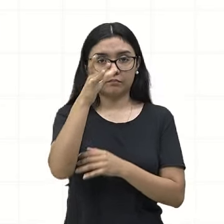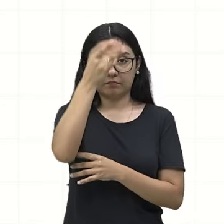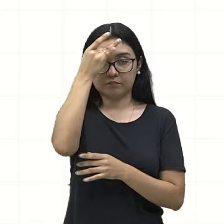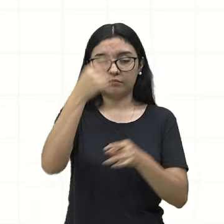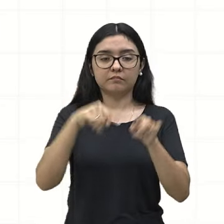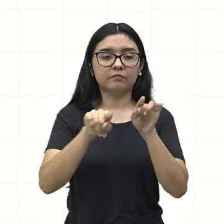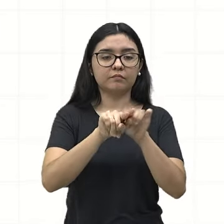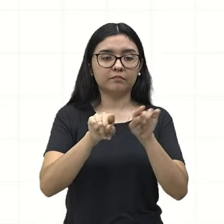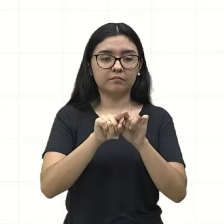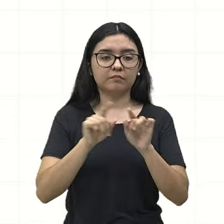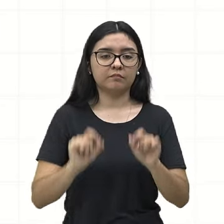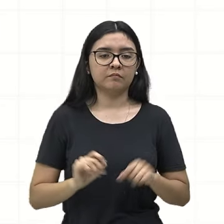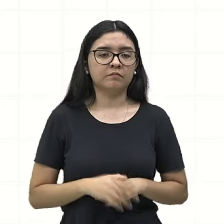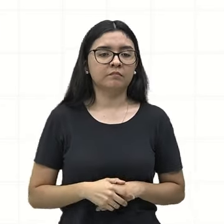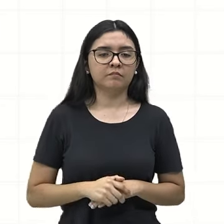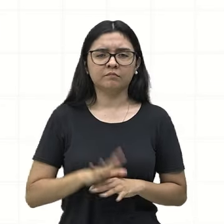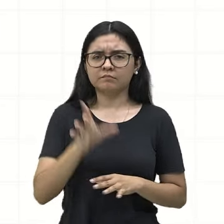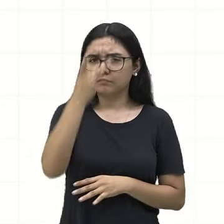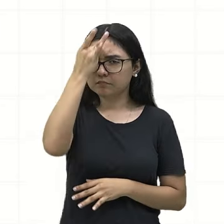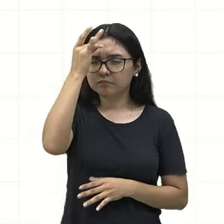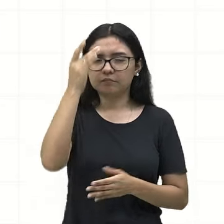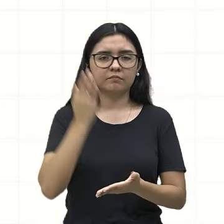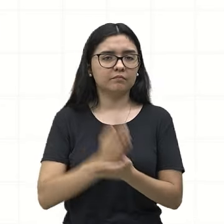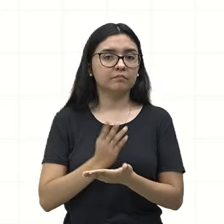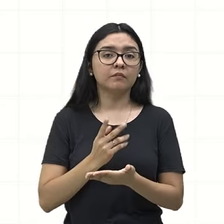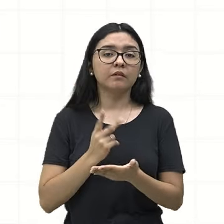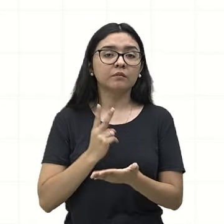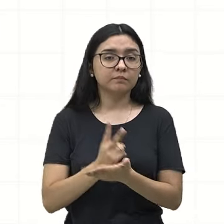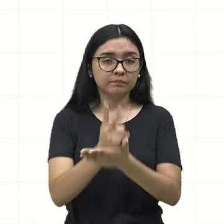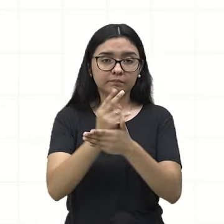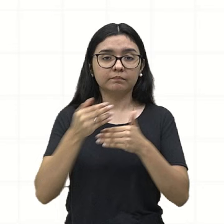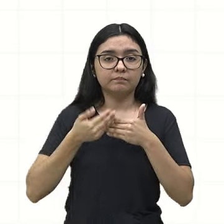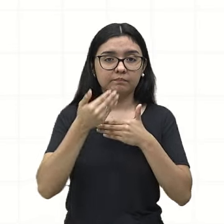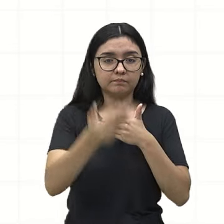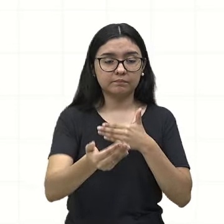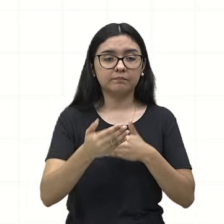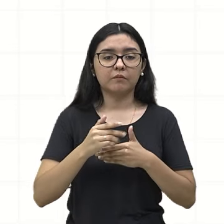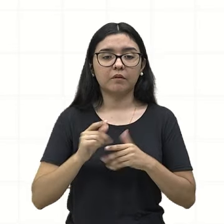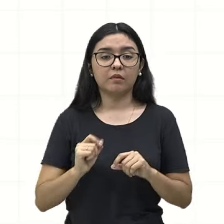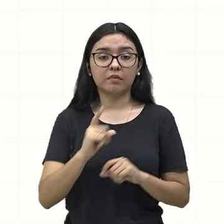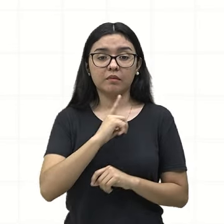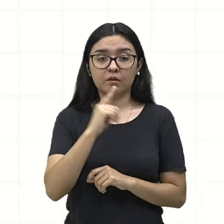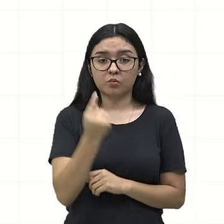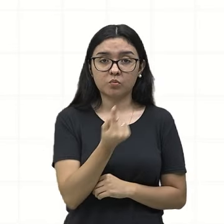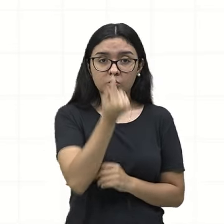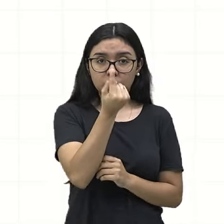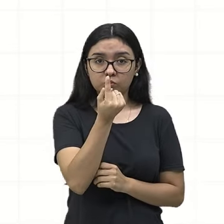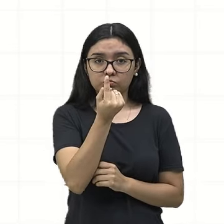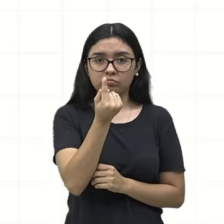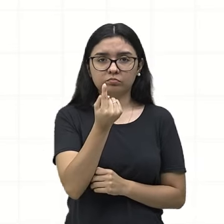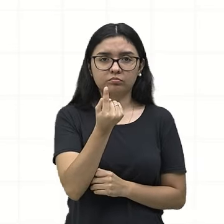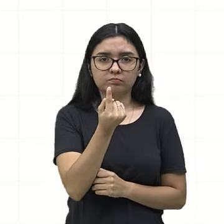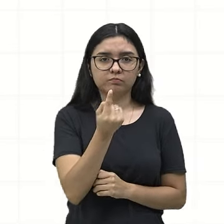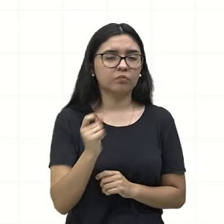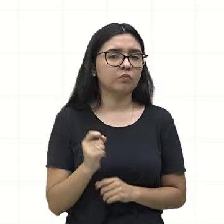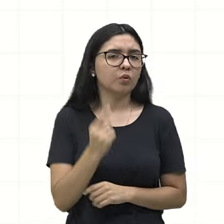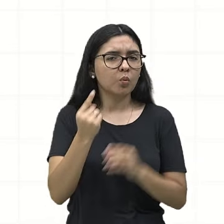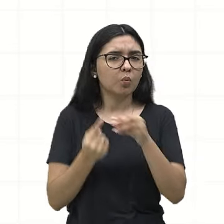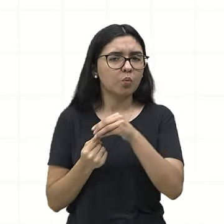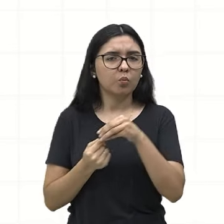também, ó. Leve isso para toda a sua vida acadêmica. Existe um número, quer dizer, um